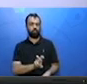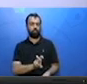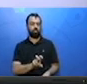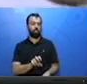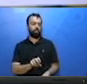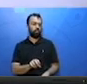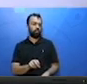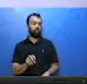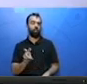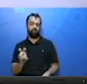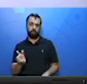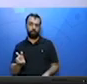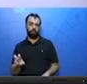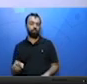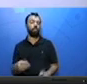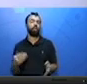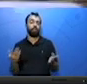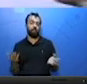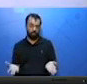eu só posso escolher o 5.